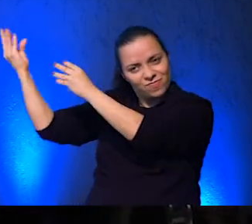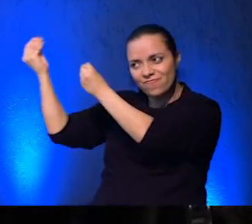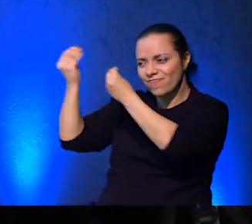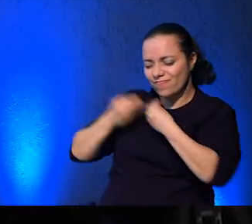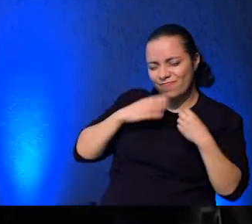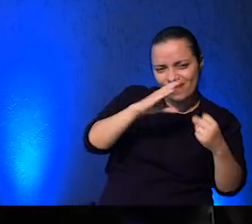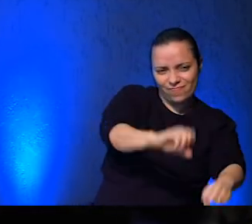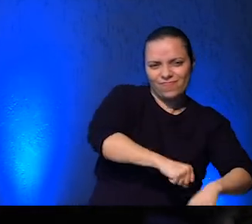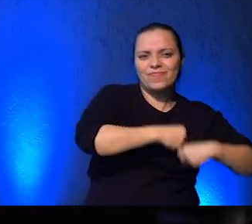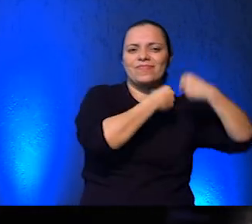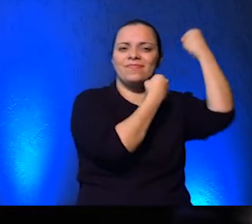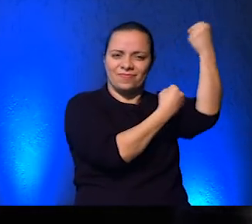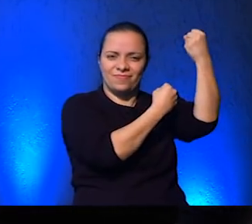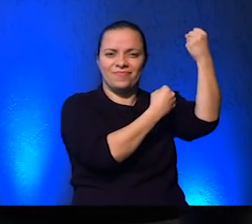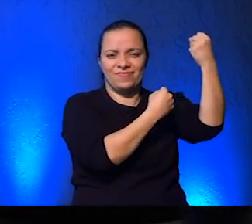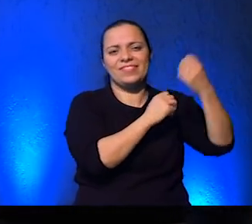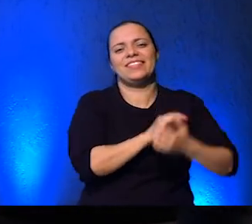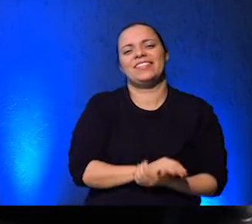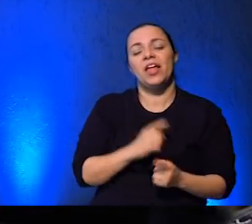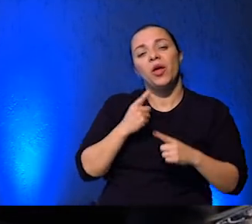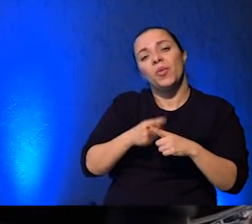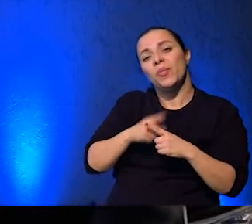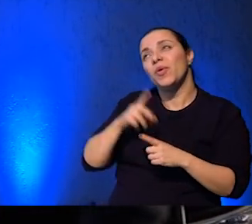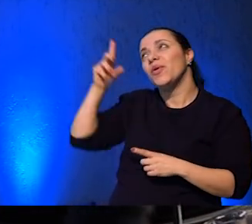eu de você